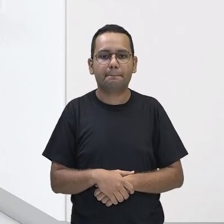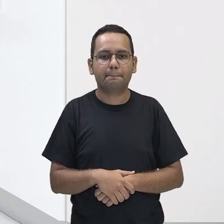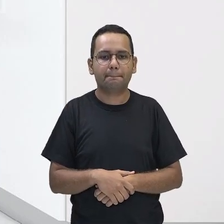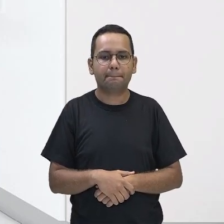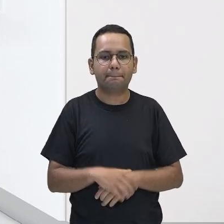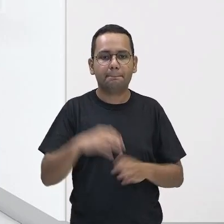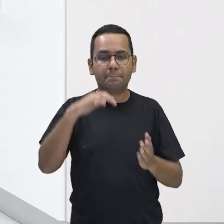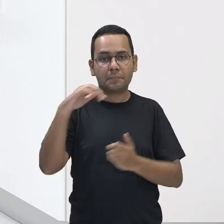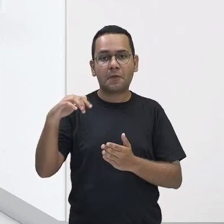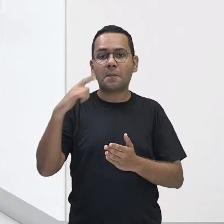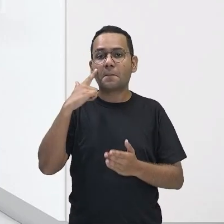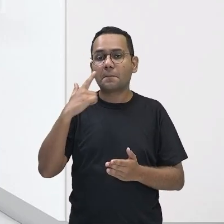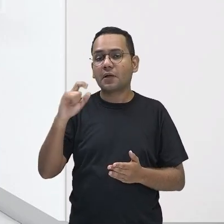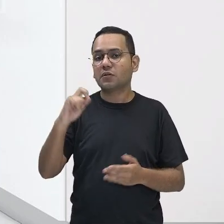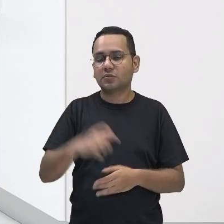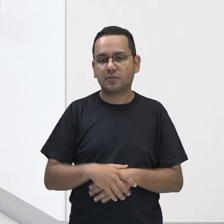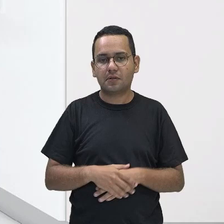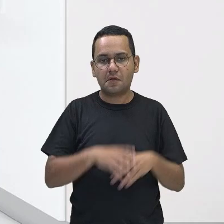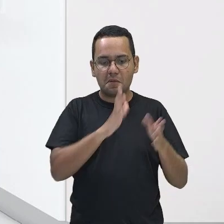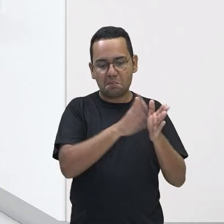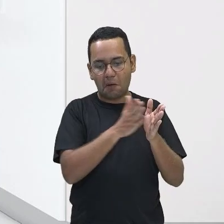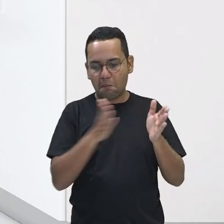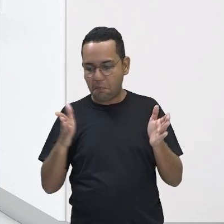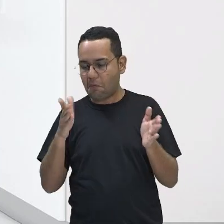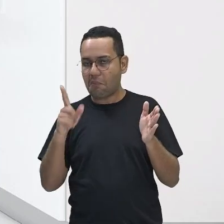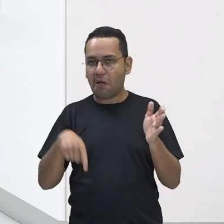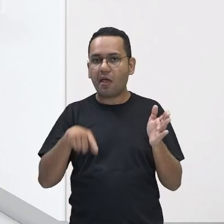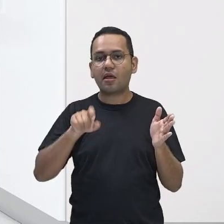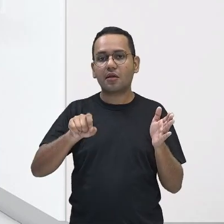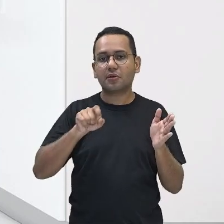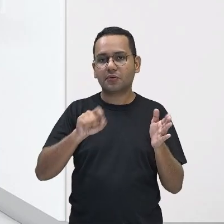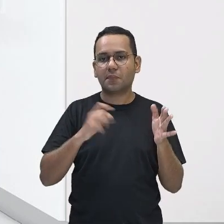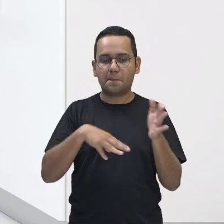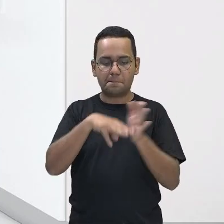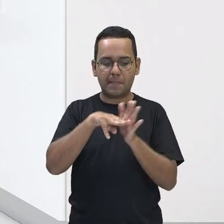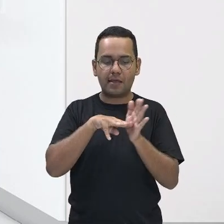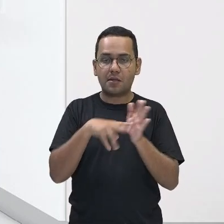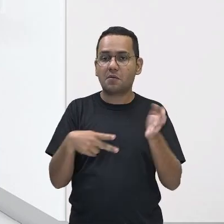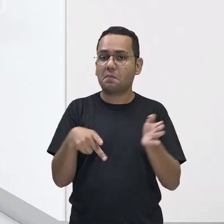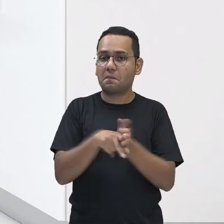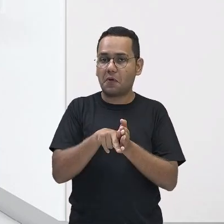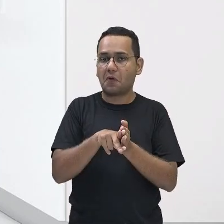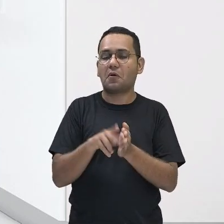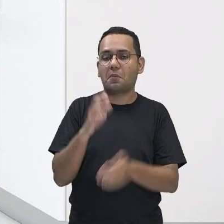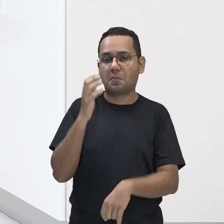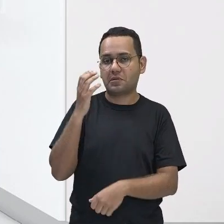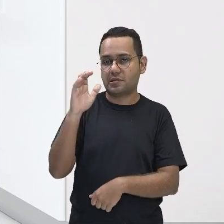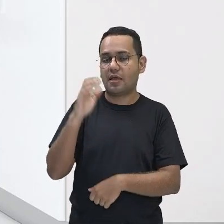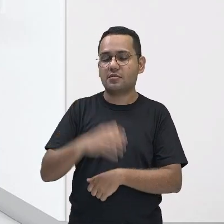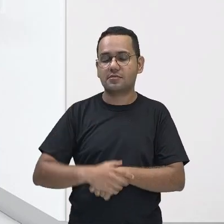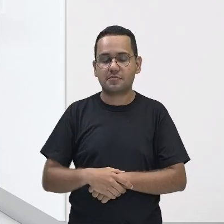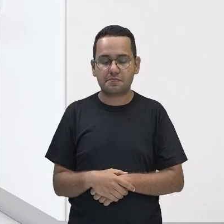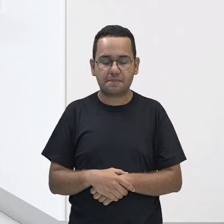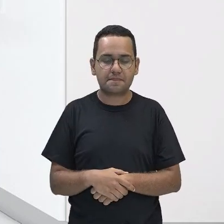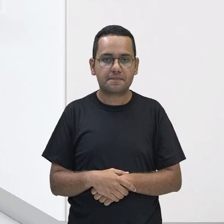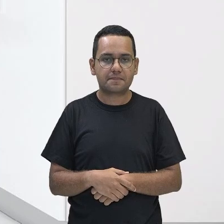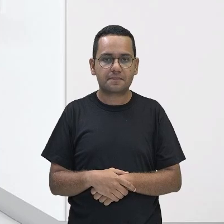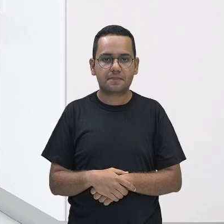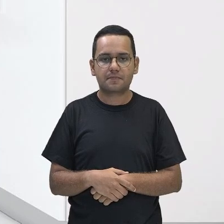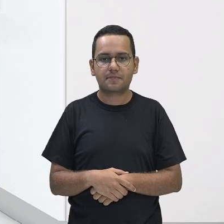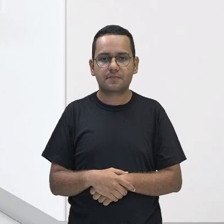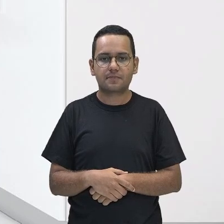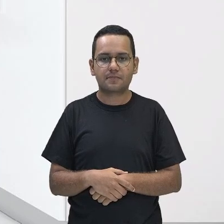métodos científicos, eles são esse conjunto de etapas que eu comentei para vocês. E, a partir daí, tem